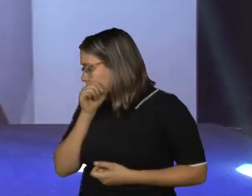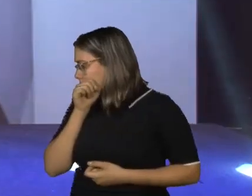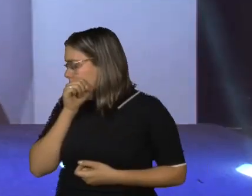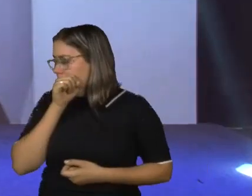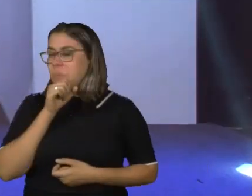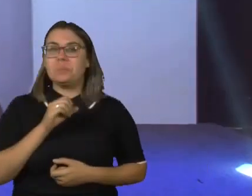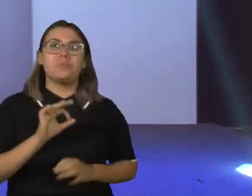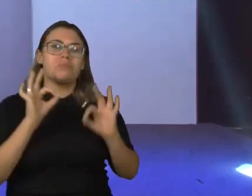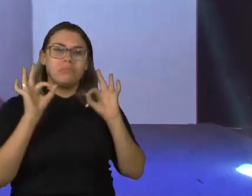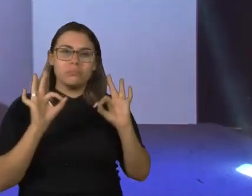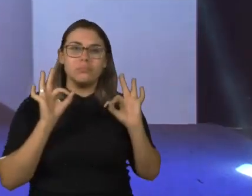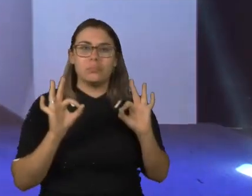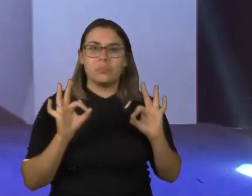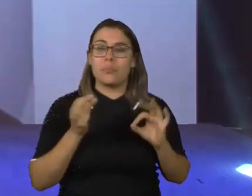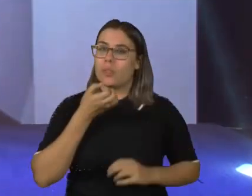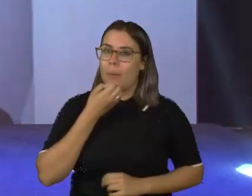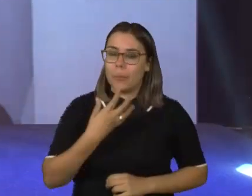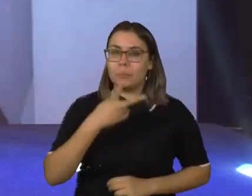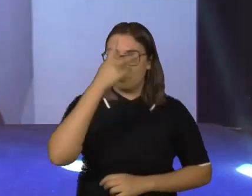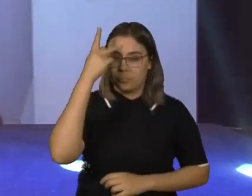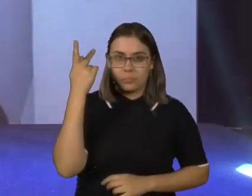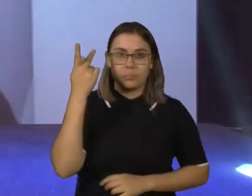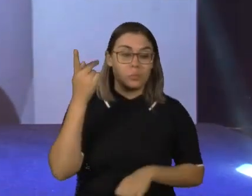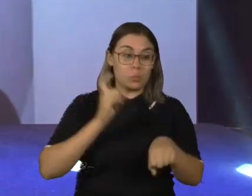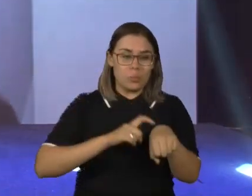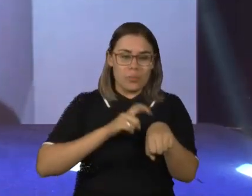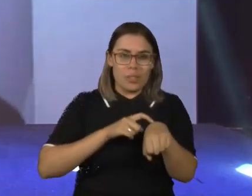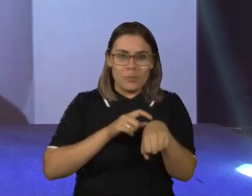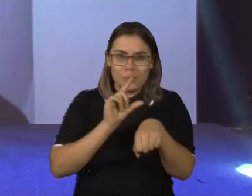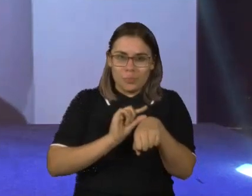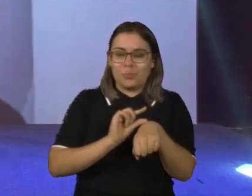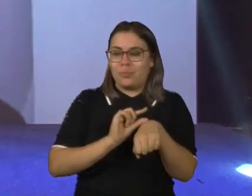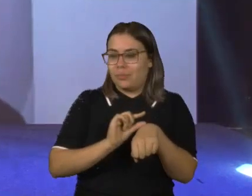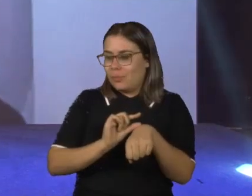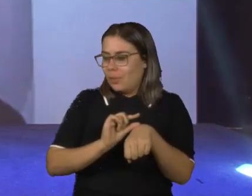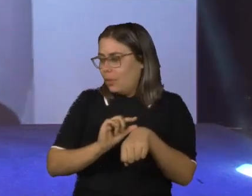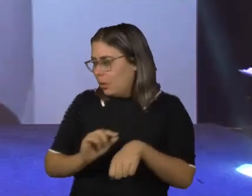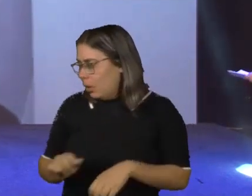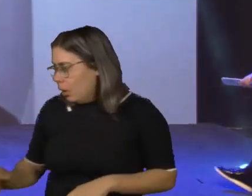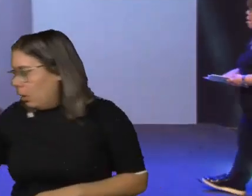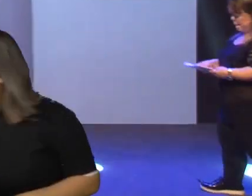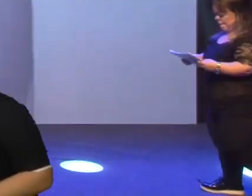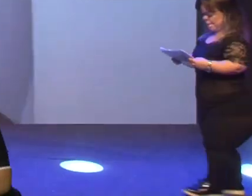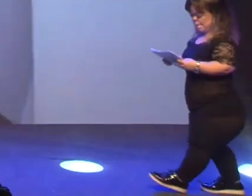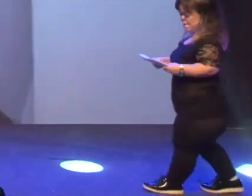Sensacional, obrigado, João. Bom, gente, nós estamos com o nosso horário apertado. Ai, desculpa.